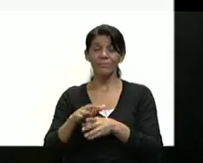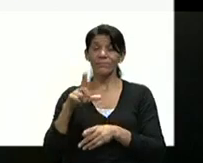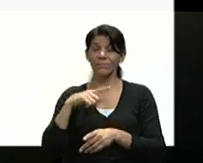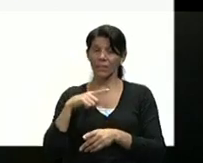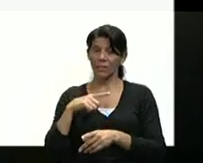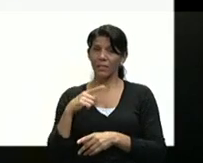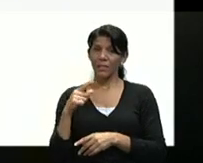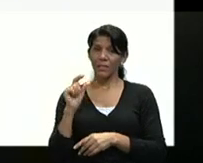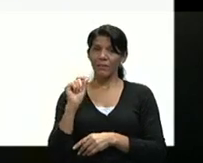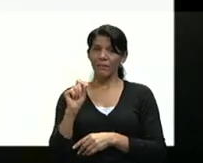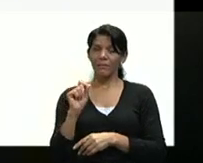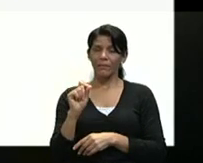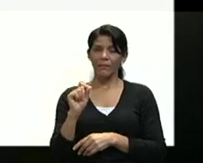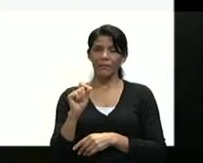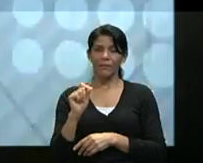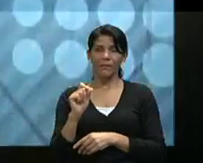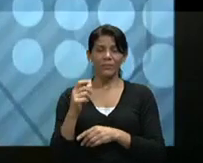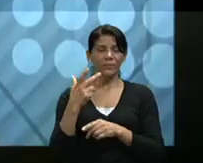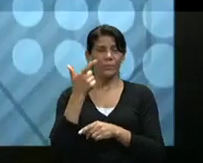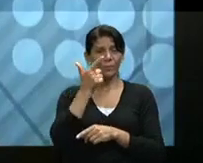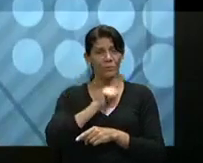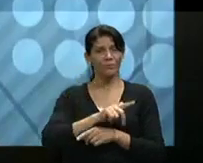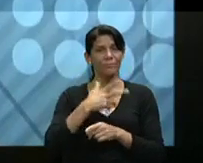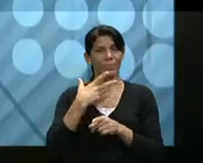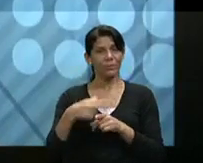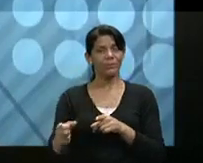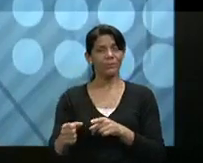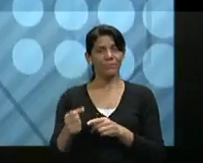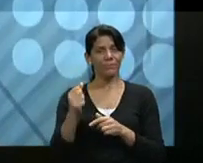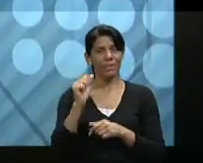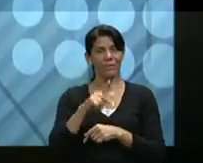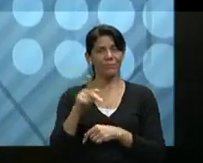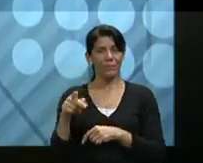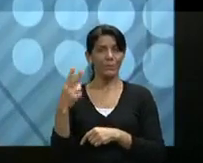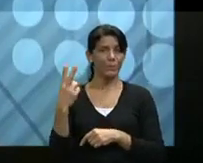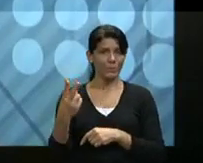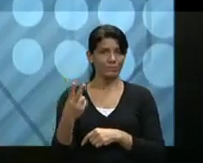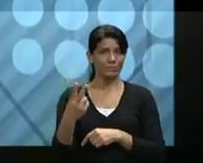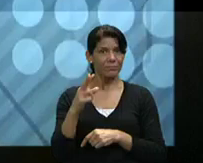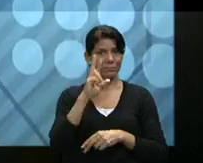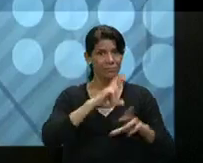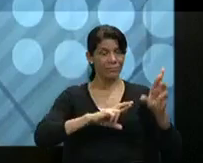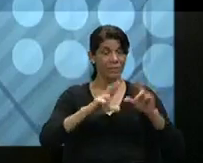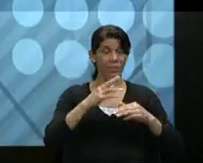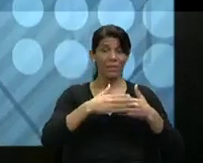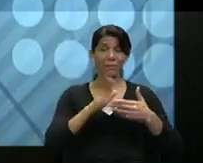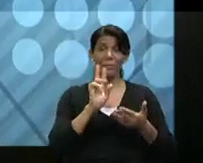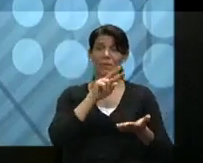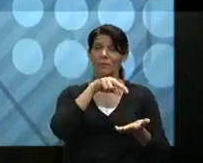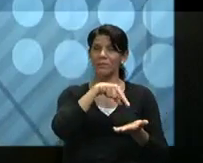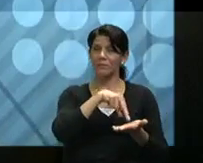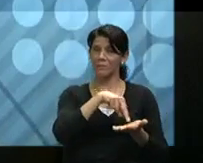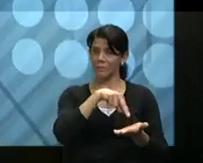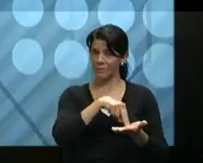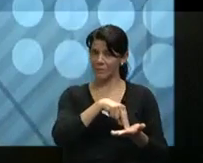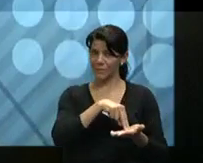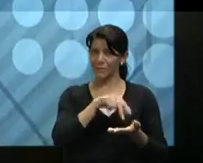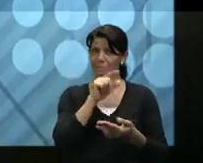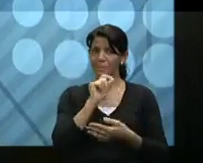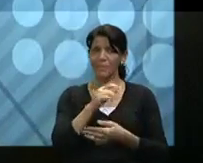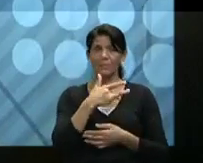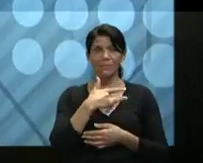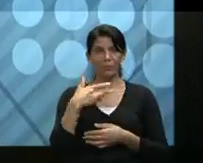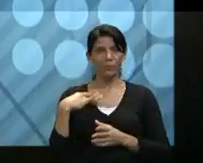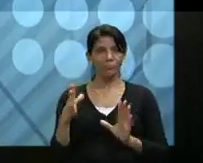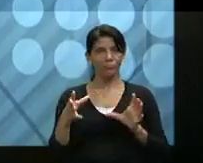da nossa situação problema 2, onde nós verificamos que a participação da